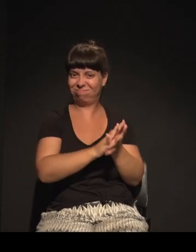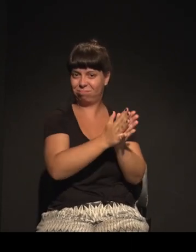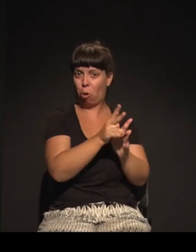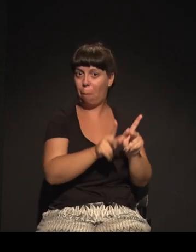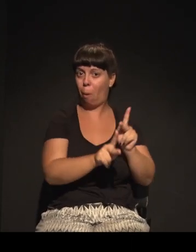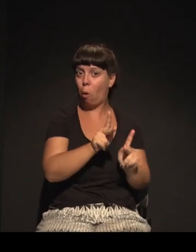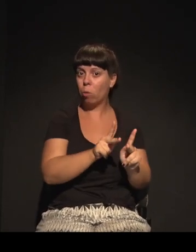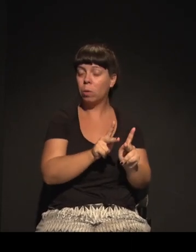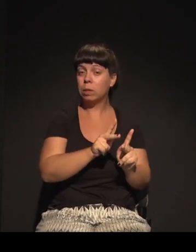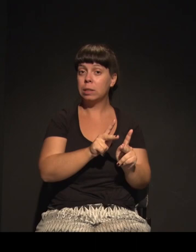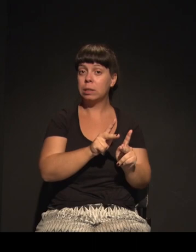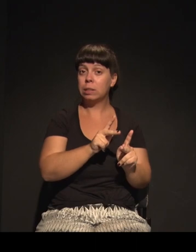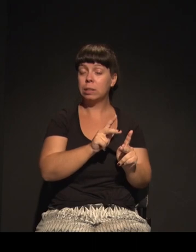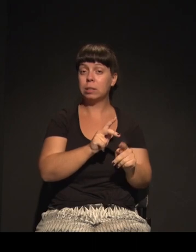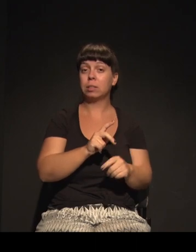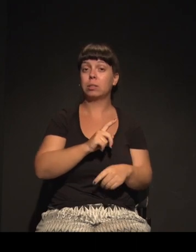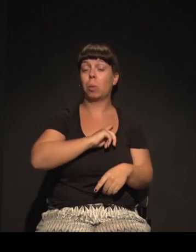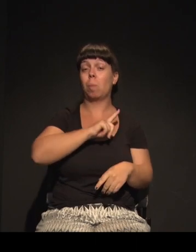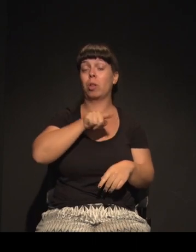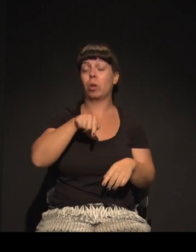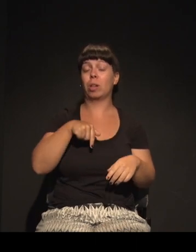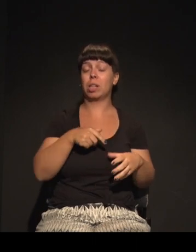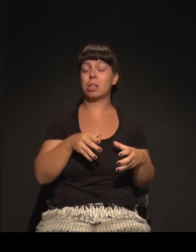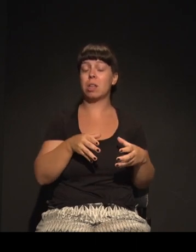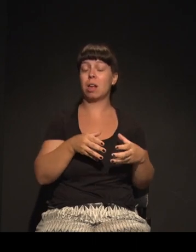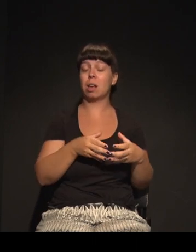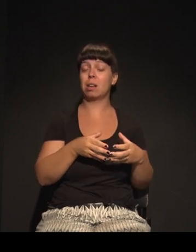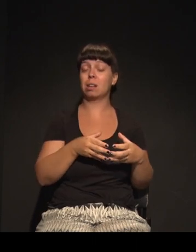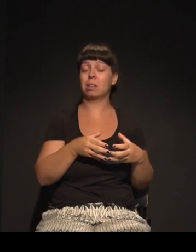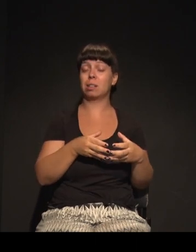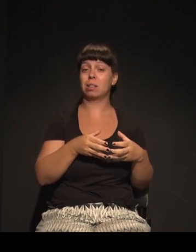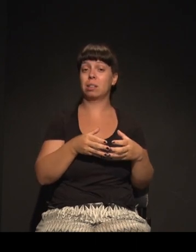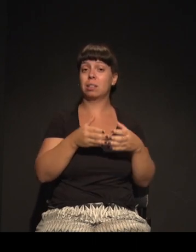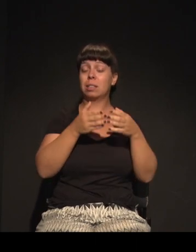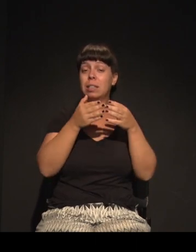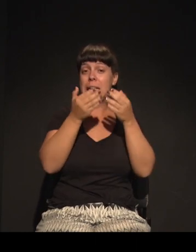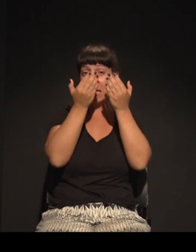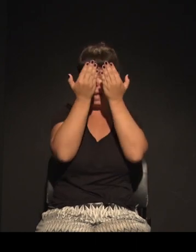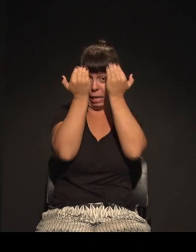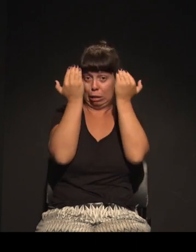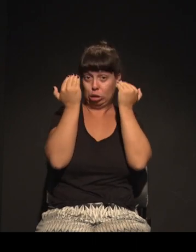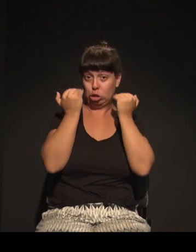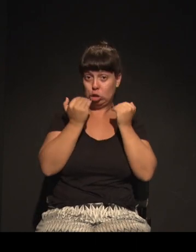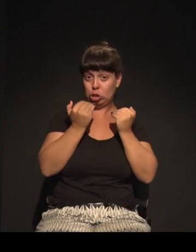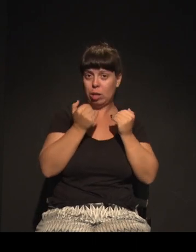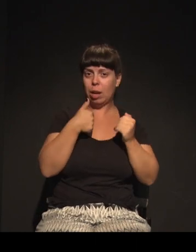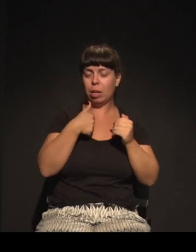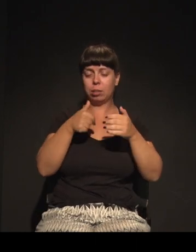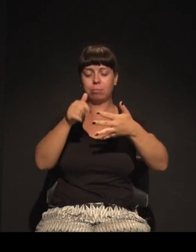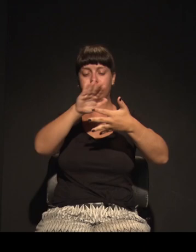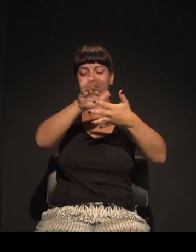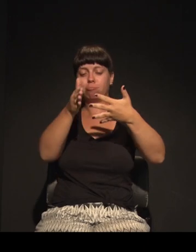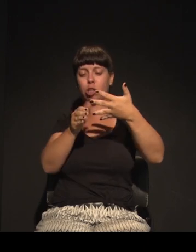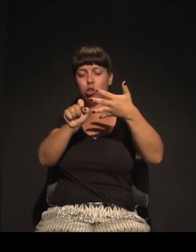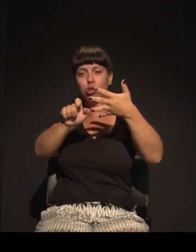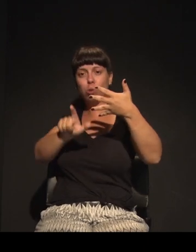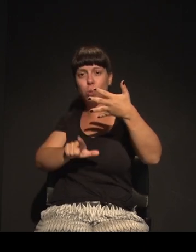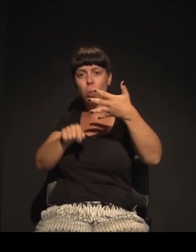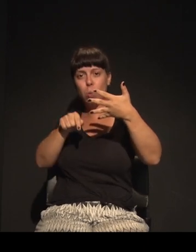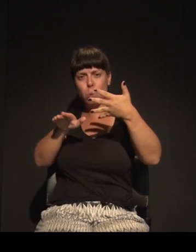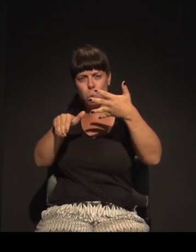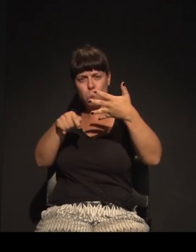foi muito complicado para a nossa da nossa etnia da que eu sou do litoral sul né e era muito